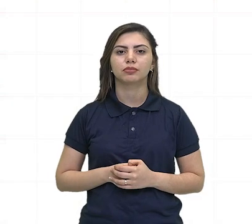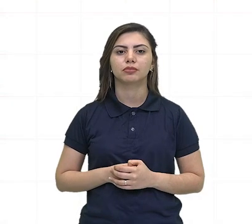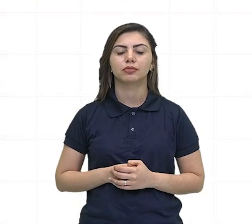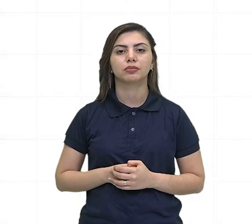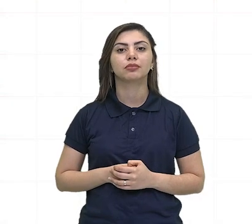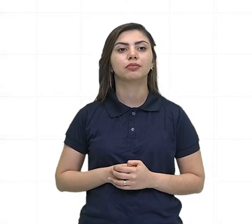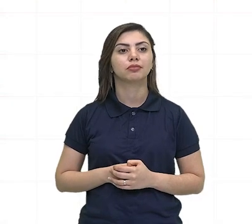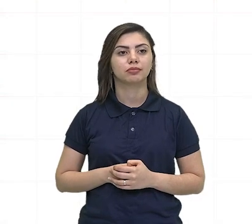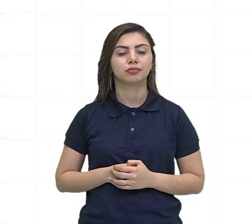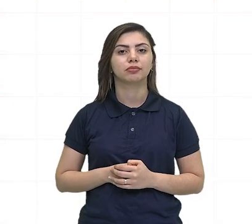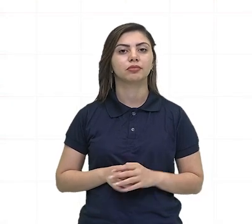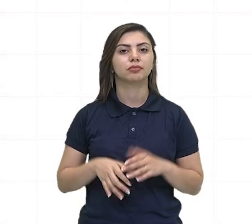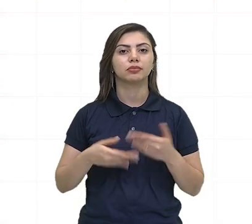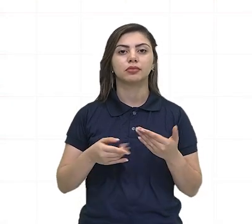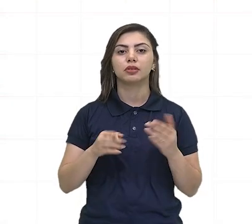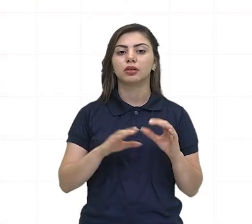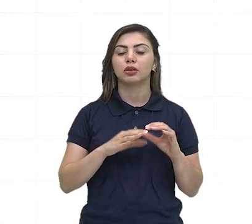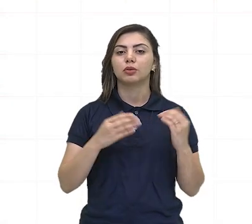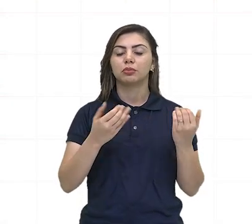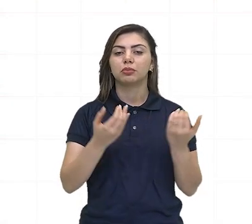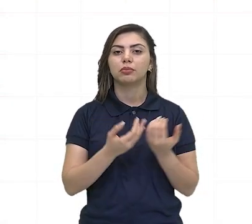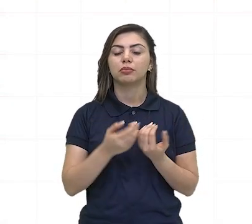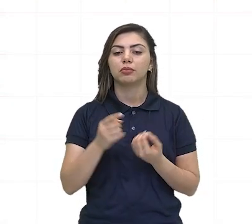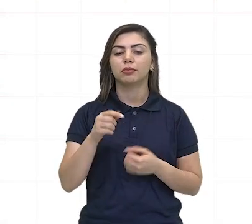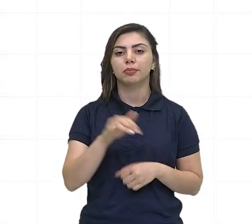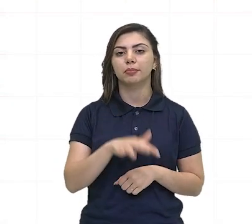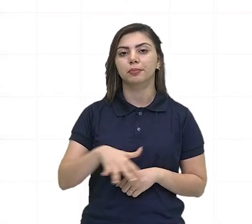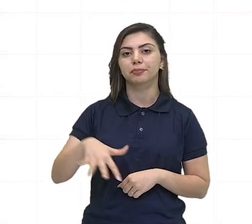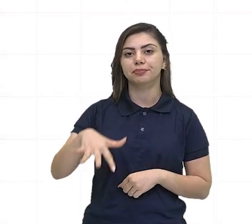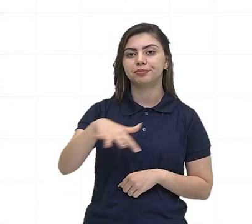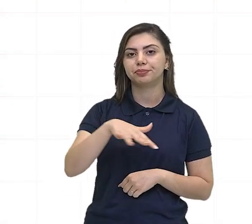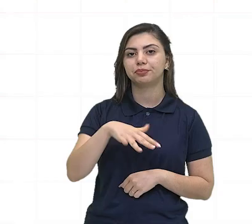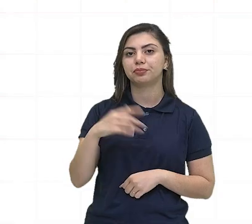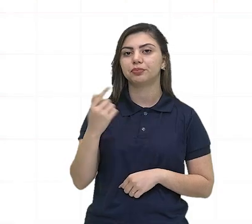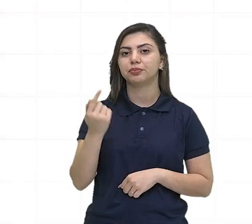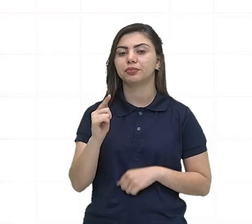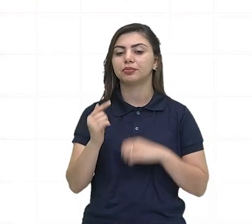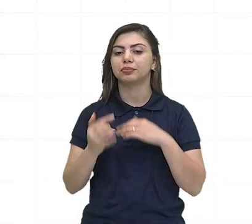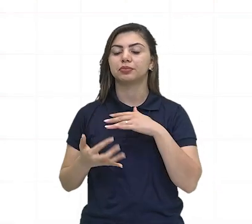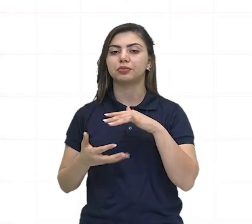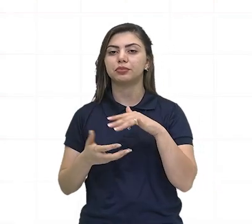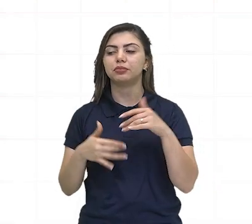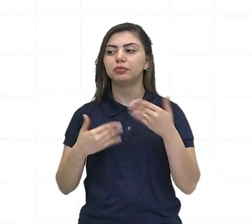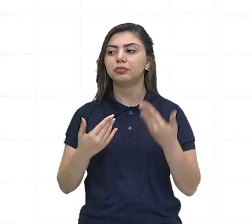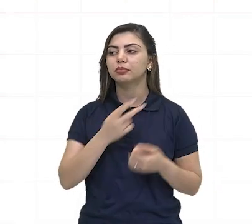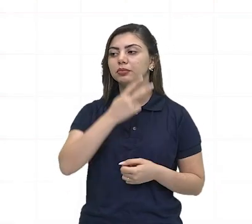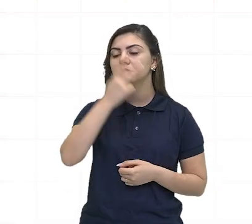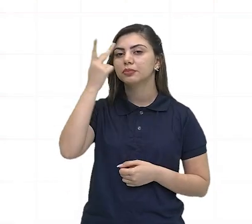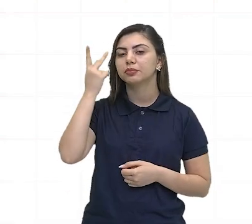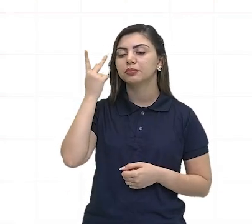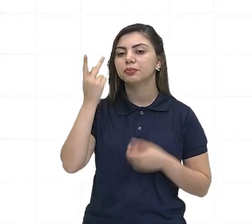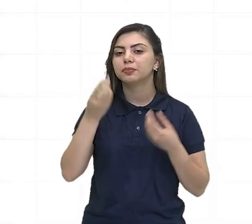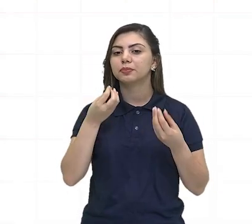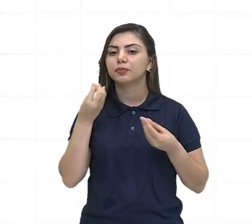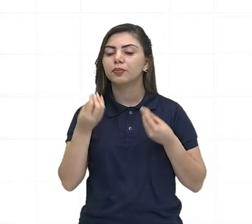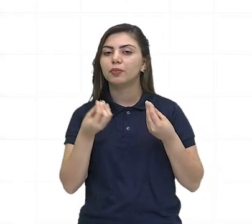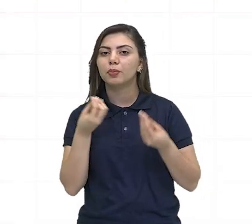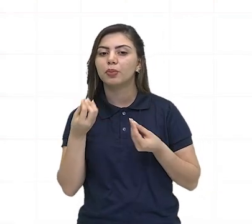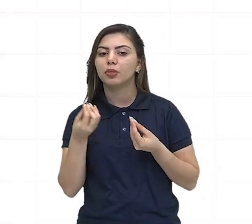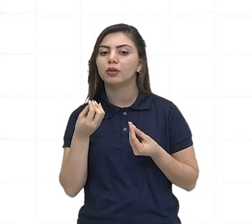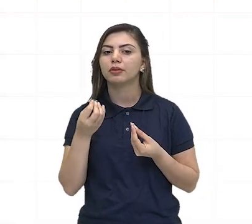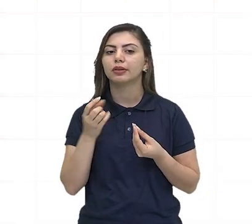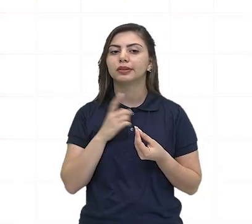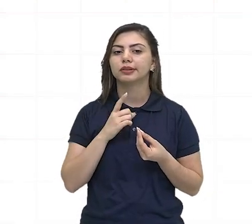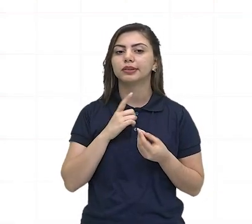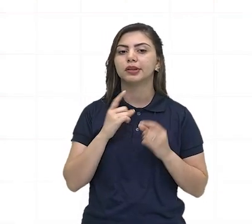Uma comunidade é uma área geográfica onde as pessoas elas